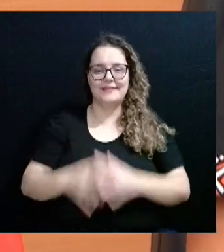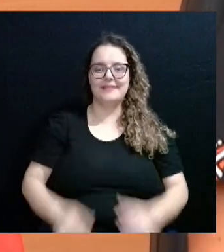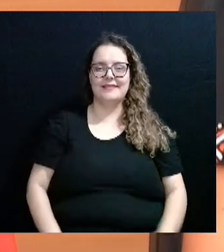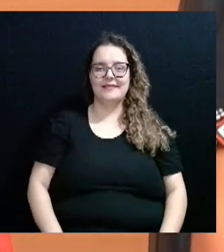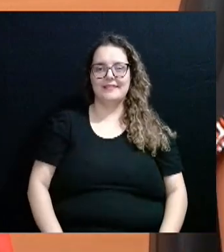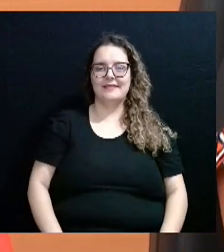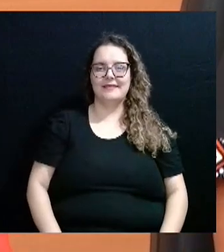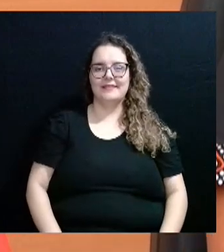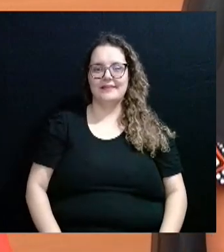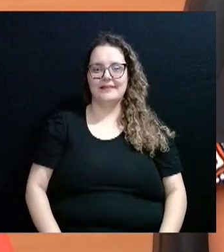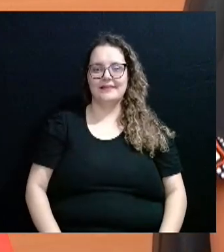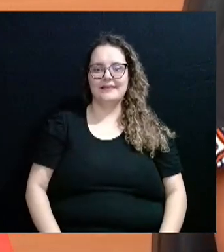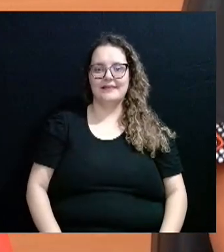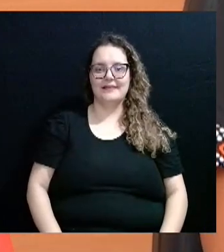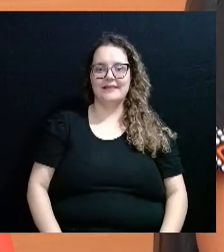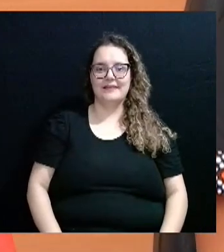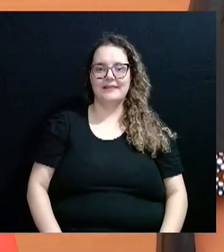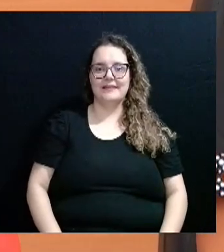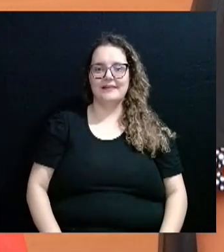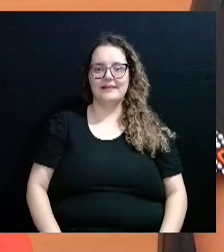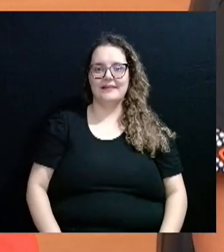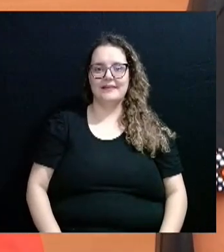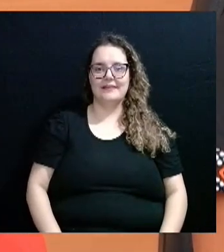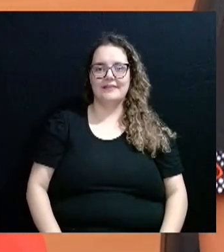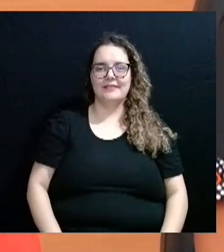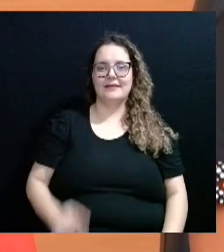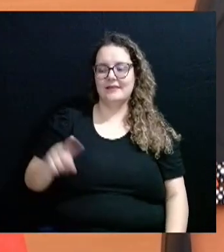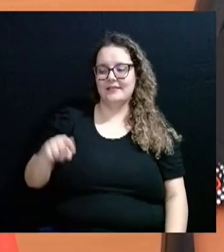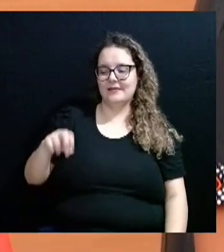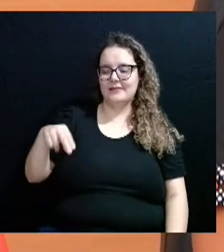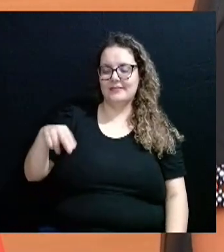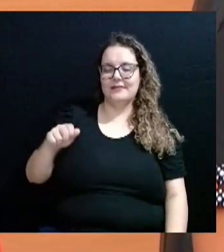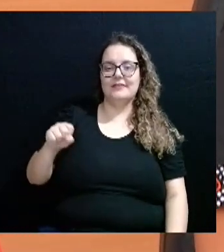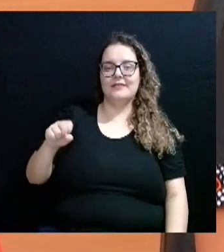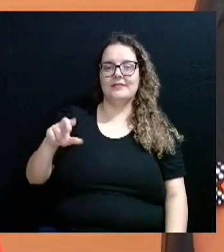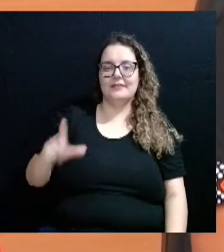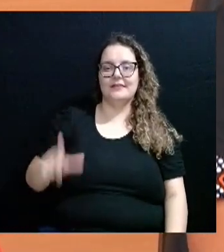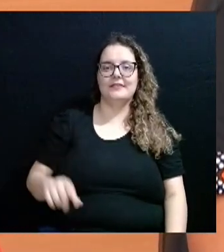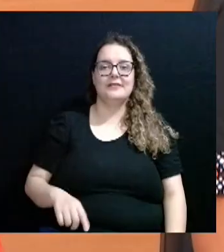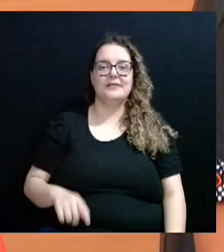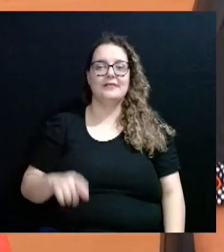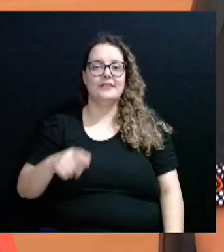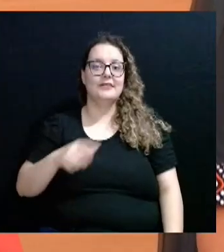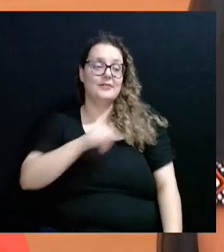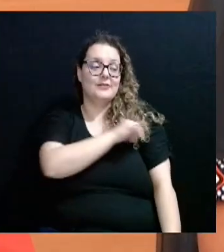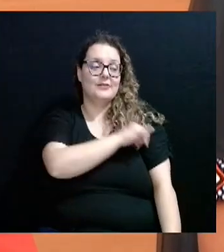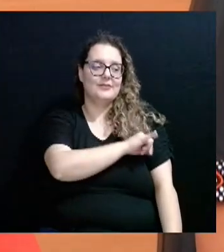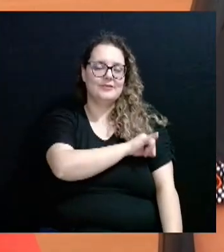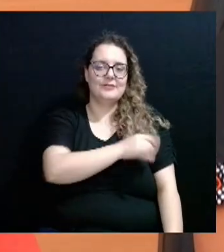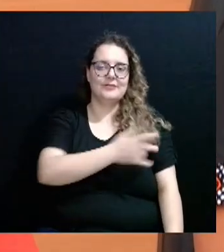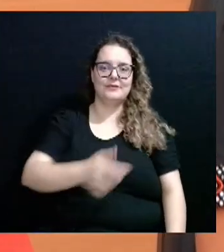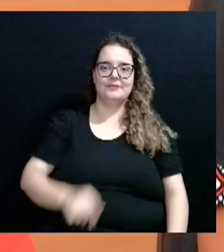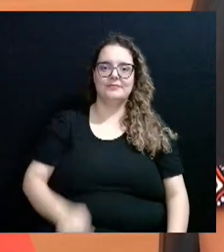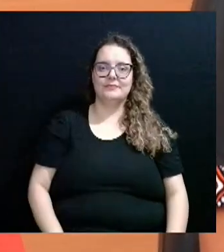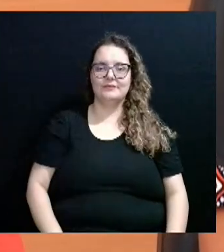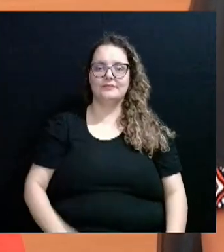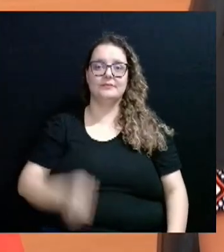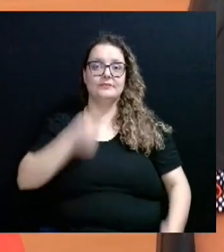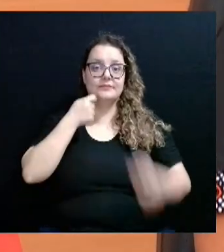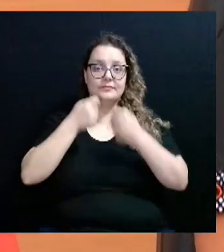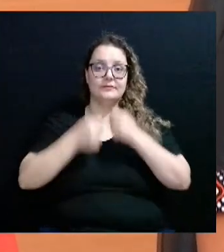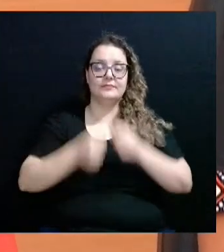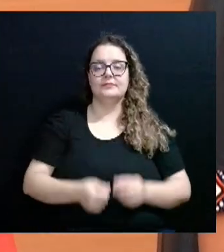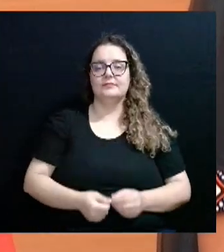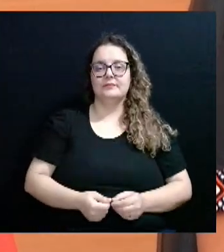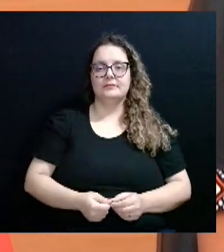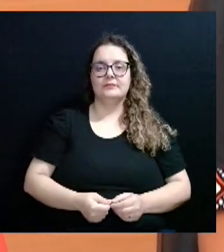podia ser, né? Da Zona Sul do Rio de Janeiro, né? Dando uma entrevista, daí, o que você acha dessa